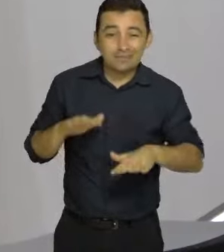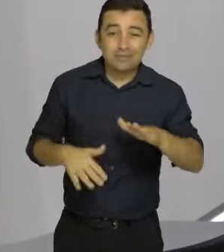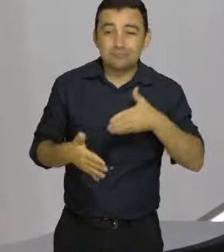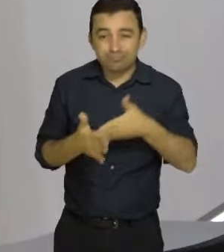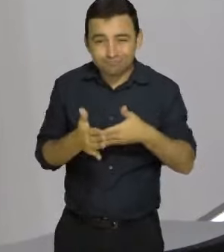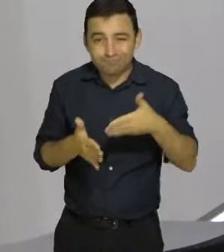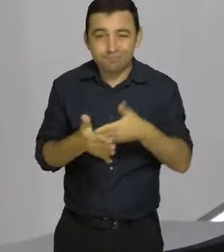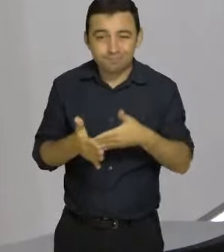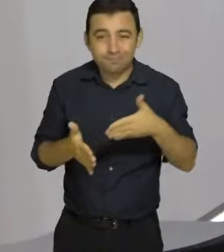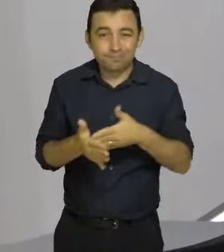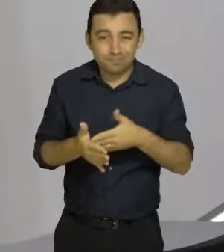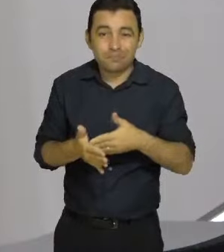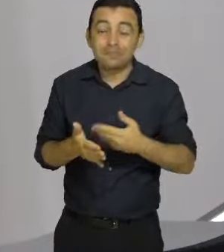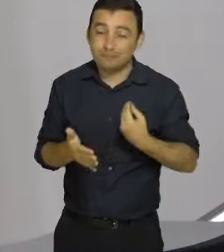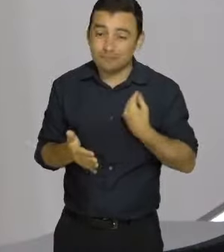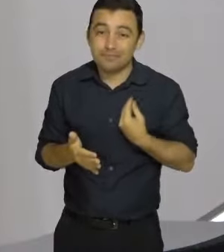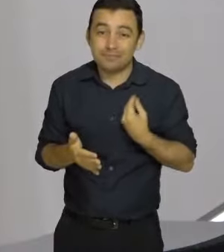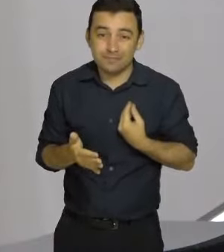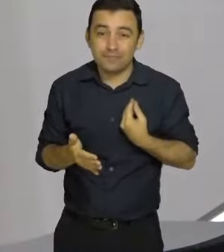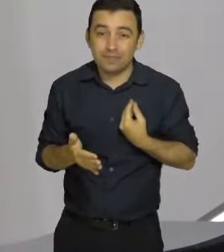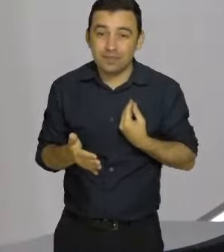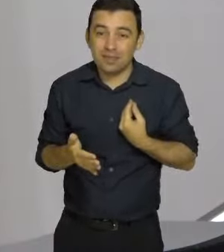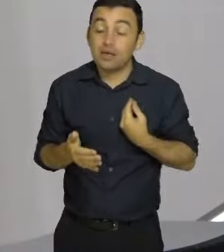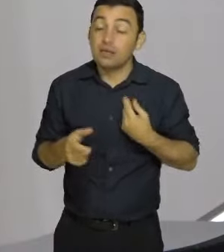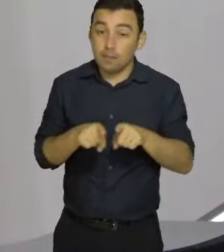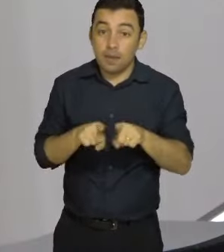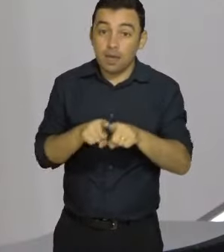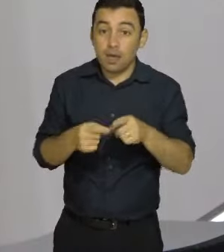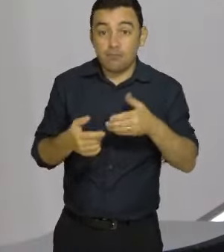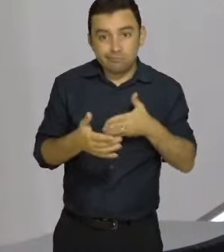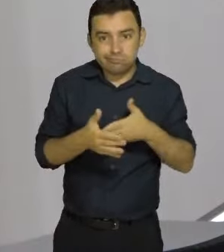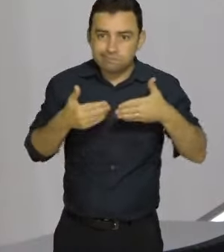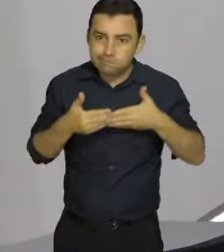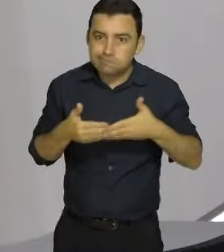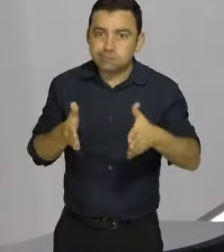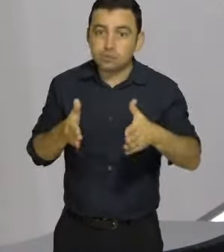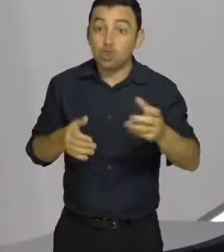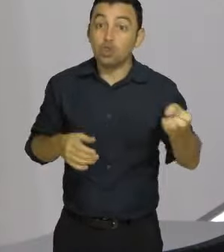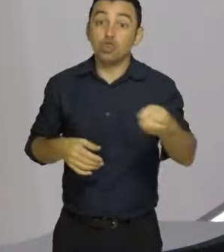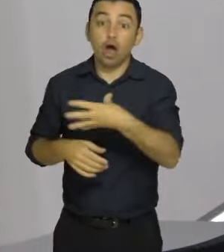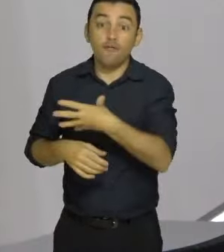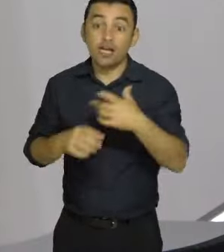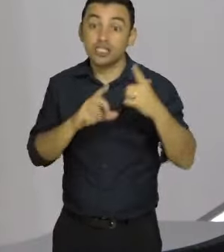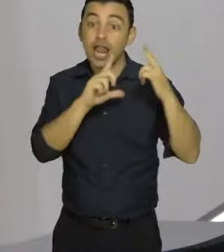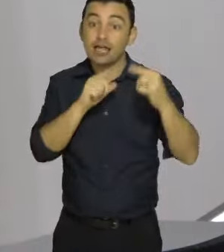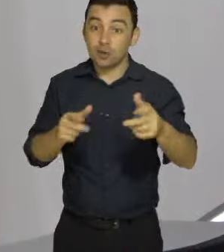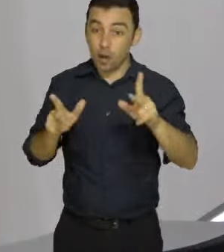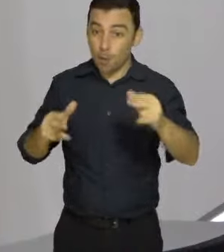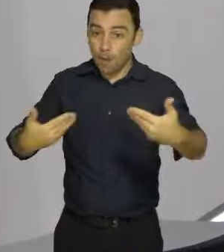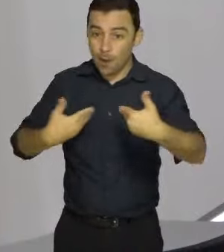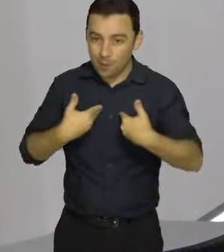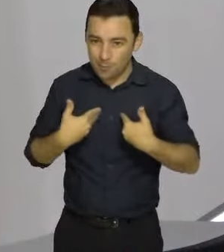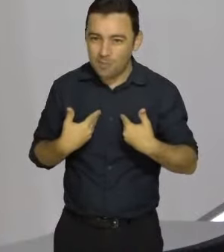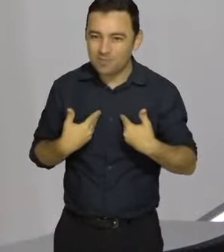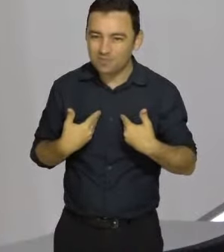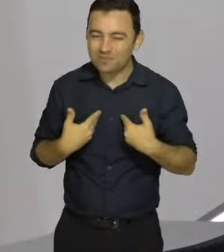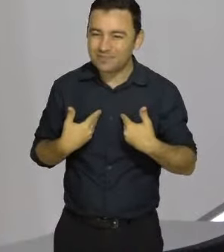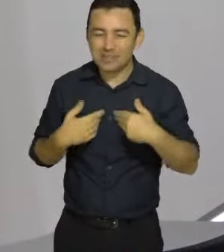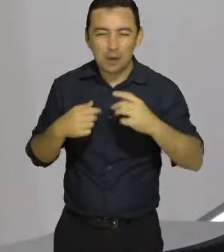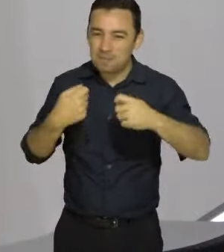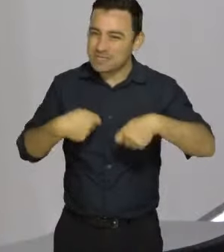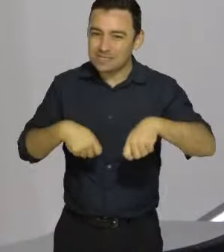resistem, inclusive abrem caminho para que novas gerações como eu não precisem passar